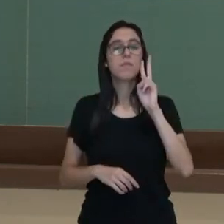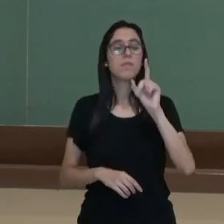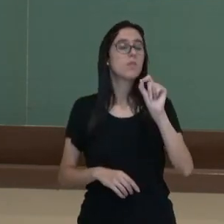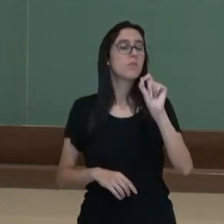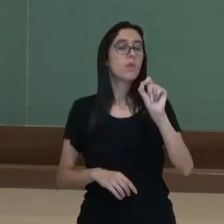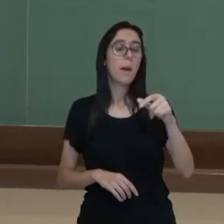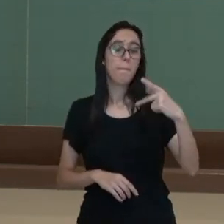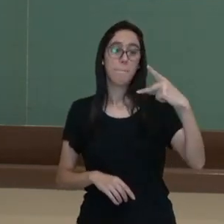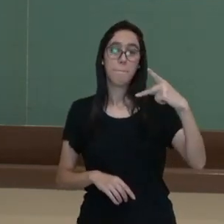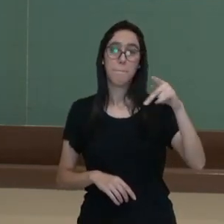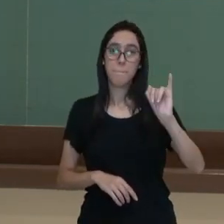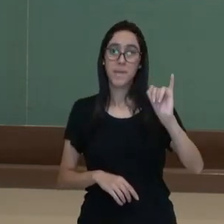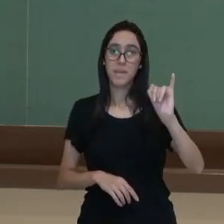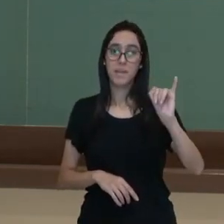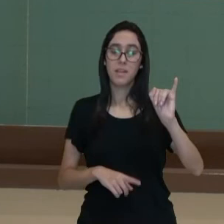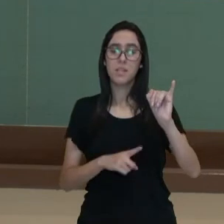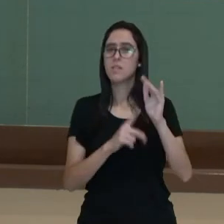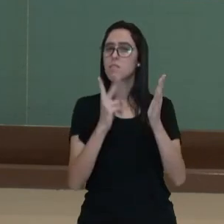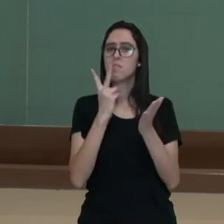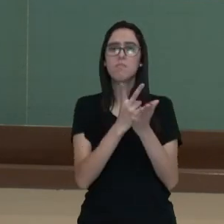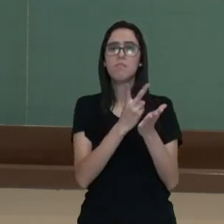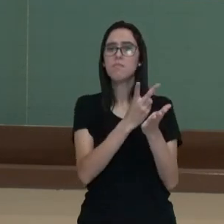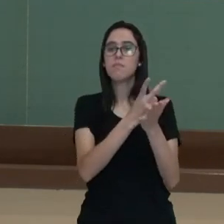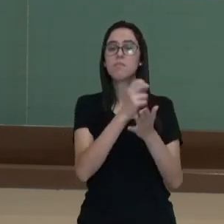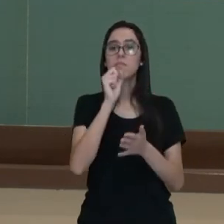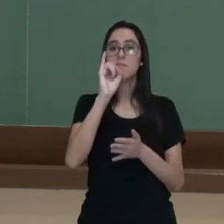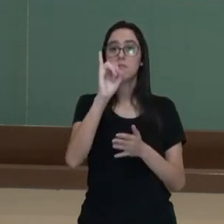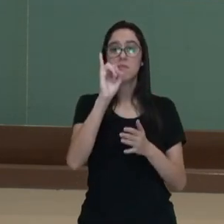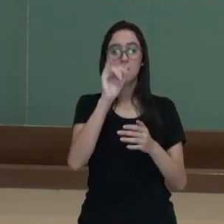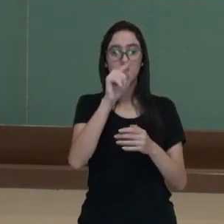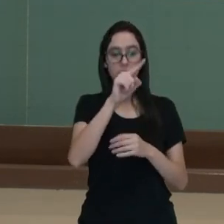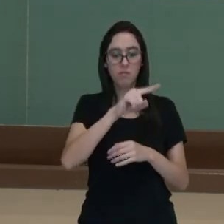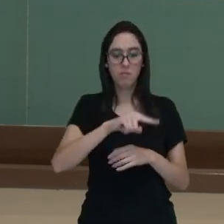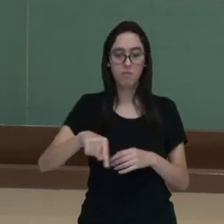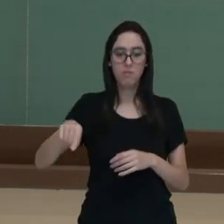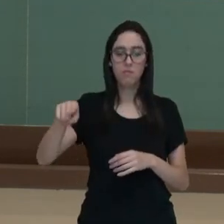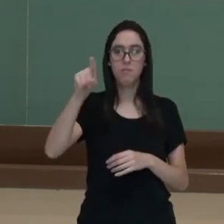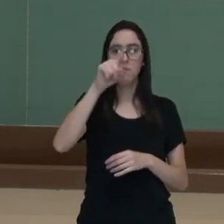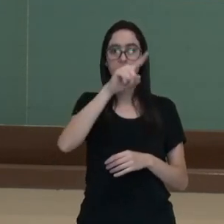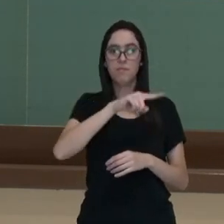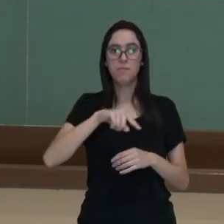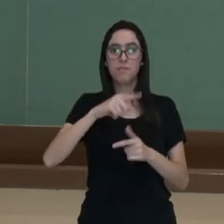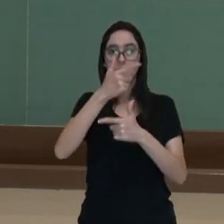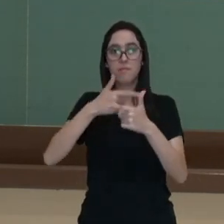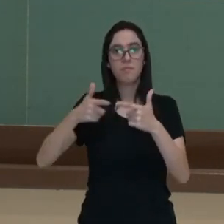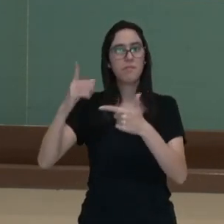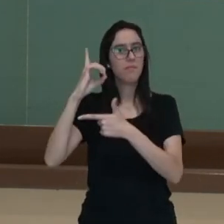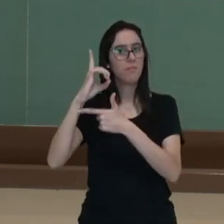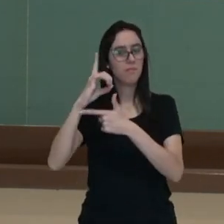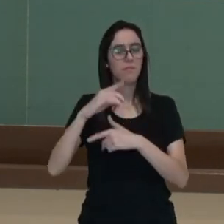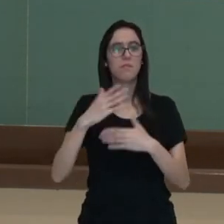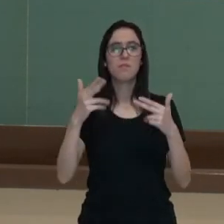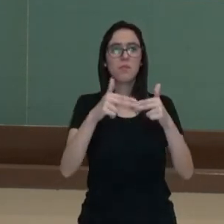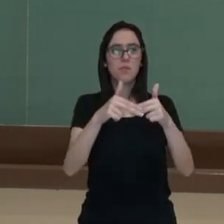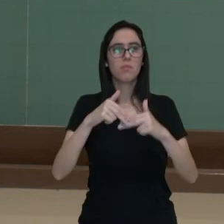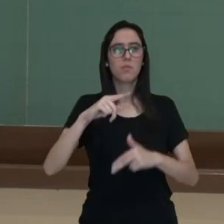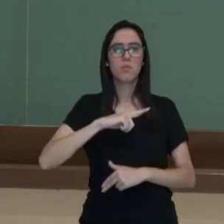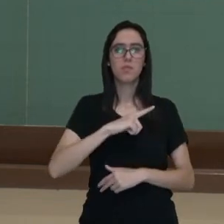ser aquela constante que sempre vai aparecer quando você divide o comprimento pelo diâmetro, ok? Por isso que aqui eu tenho